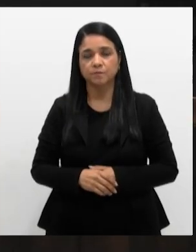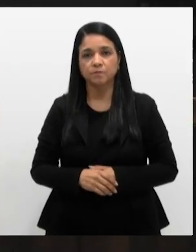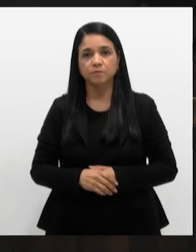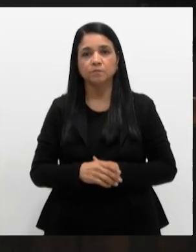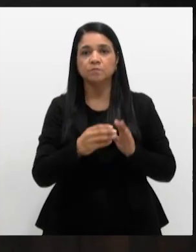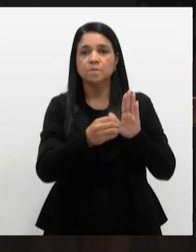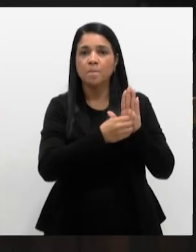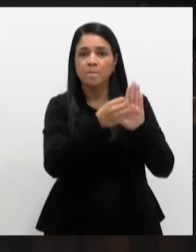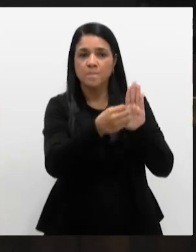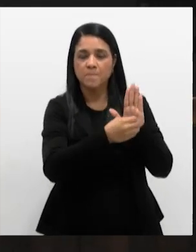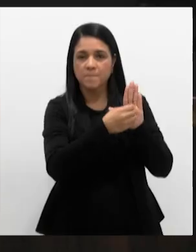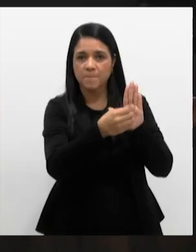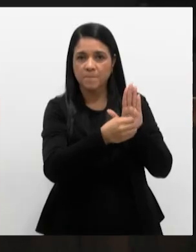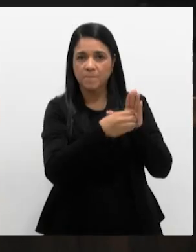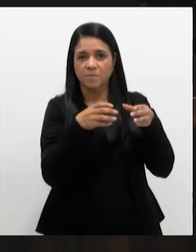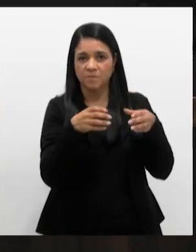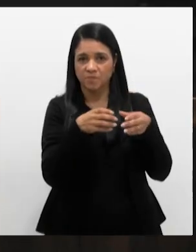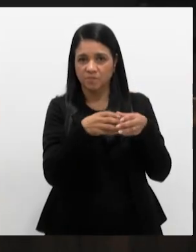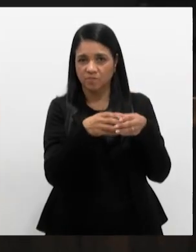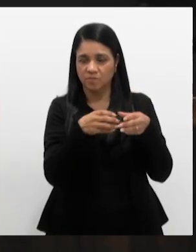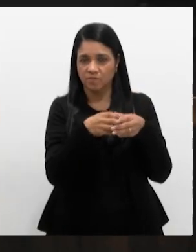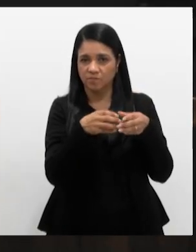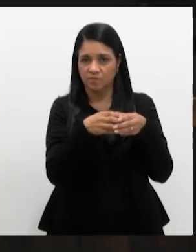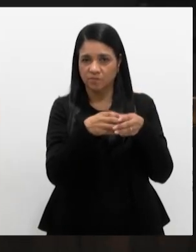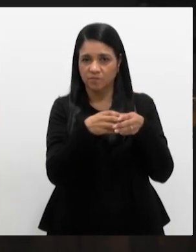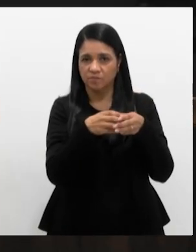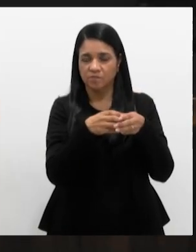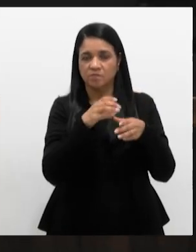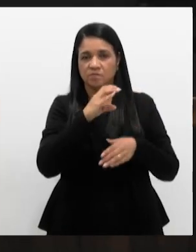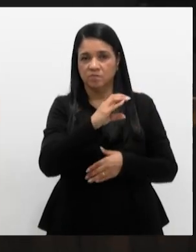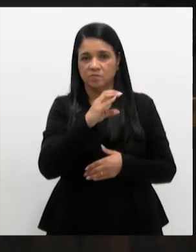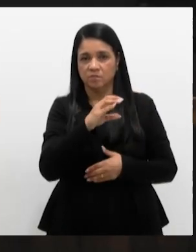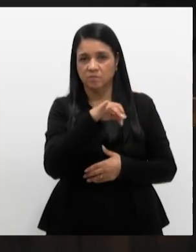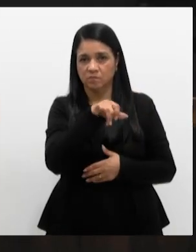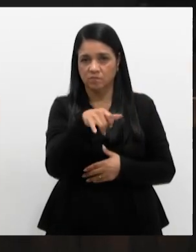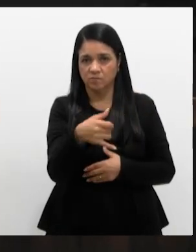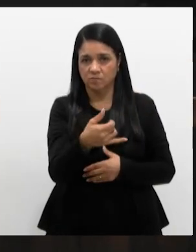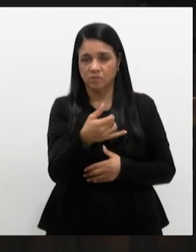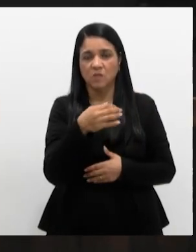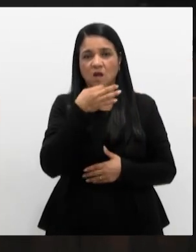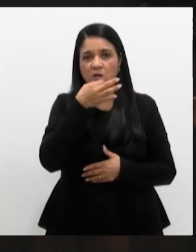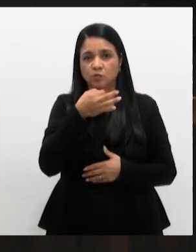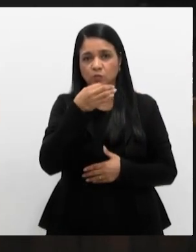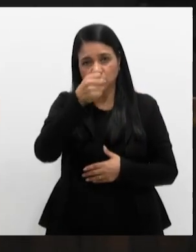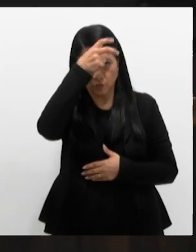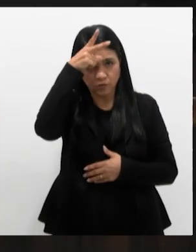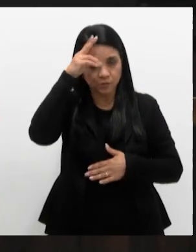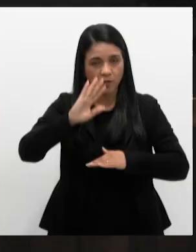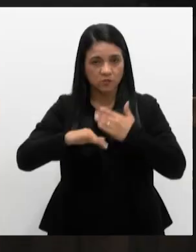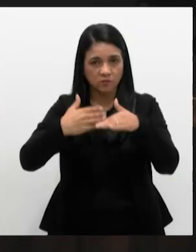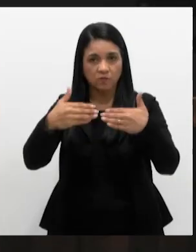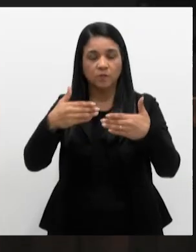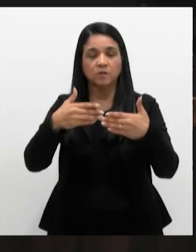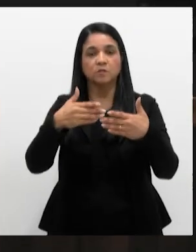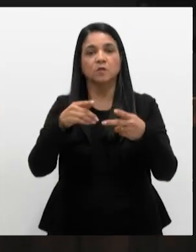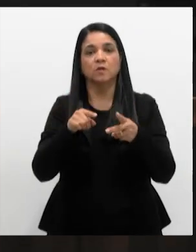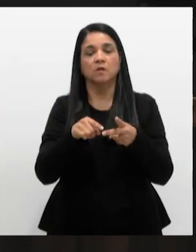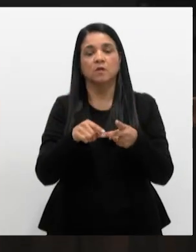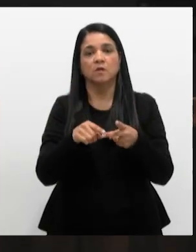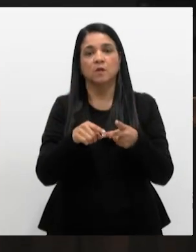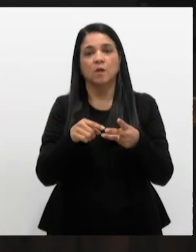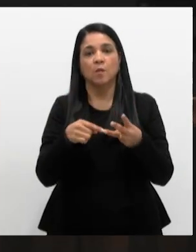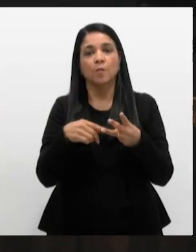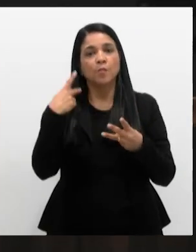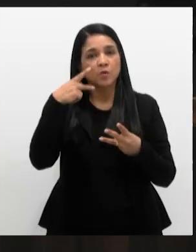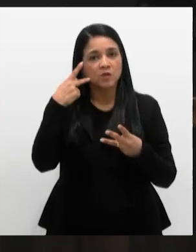de pareceres das comissões Constituição e Justiça, Assuntos Municipais de Desenvolvimento Regional,